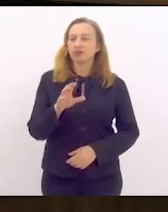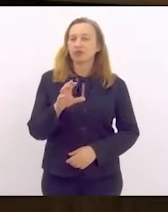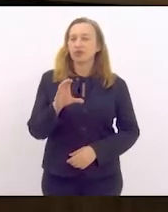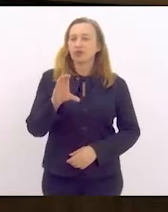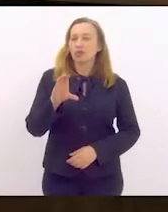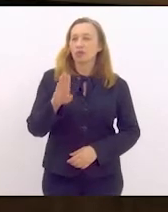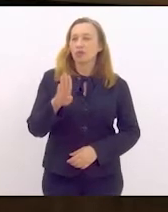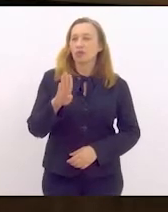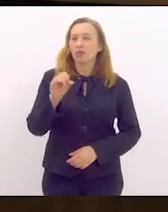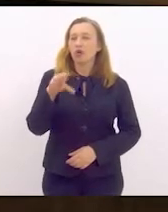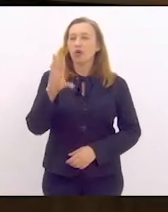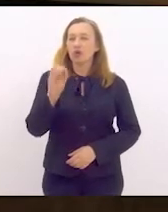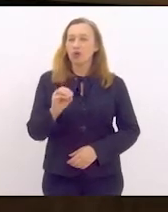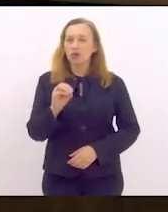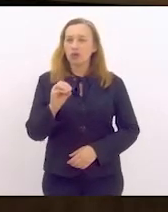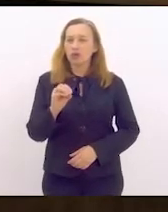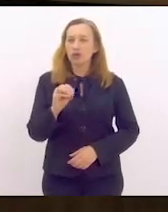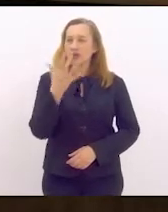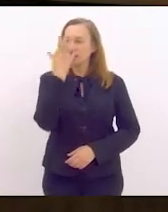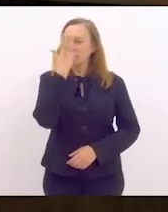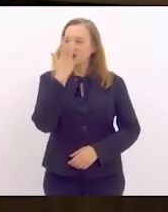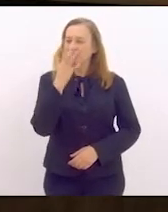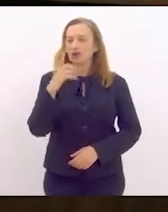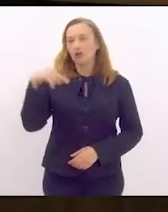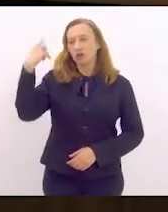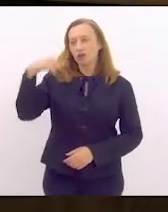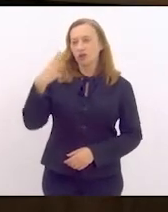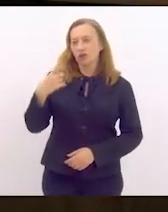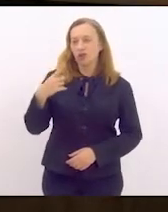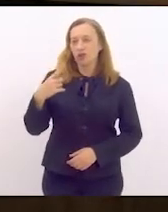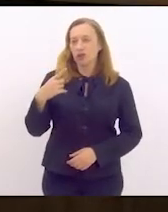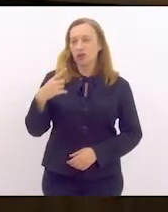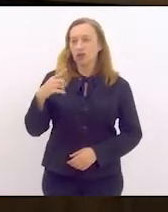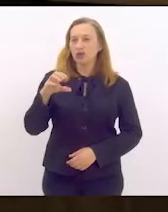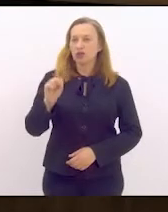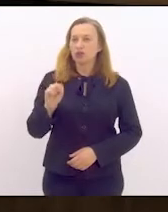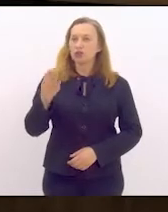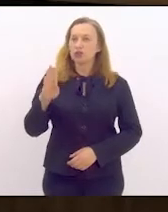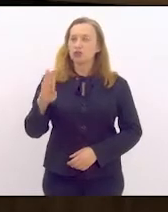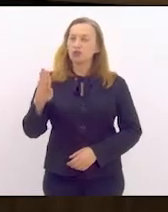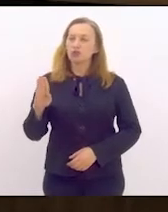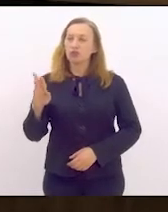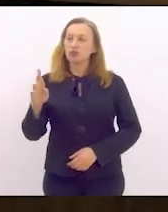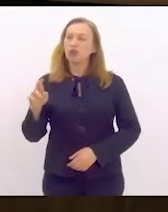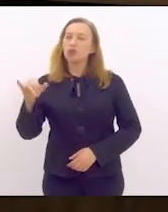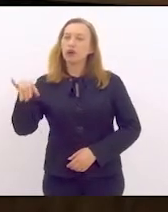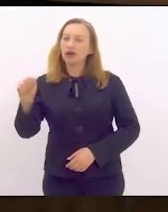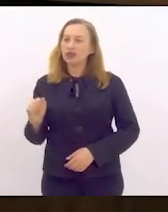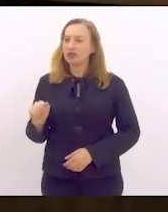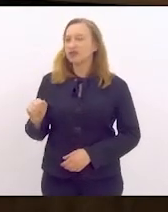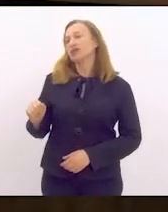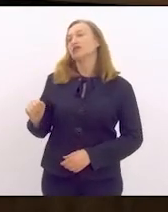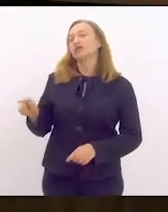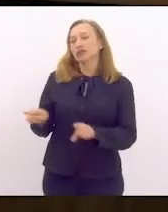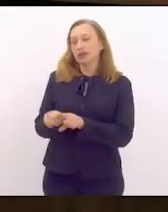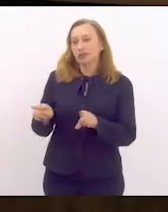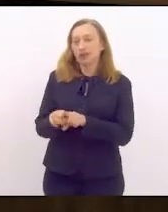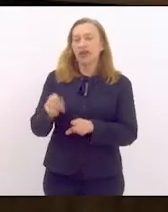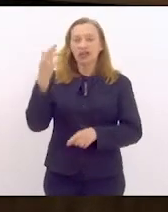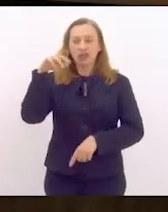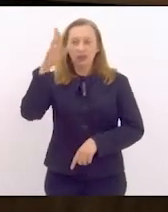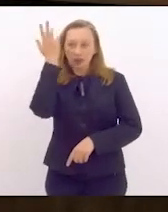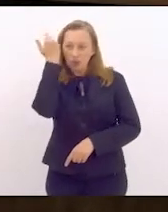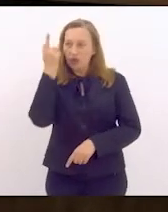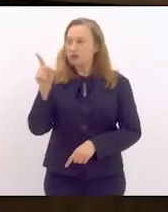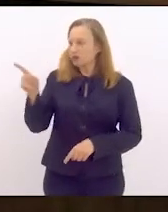Carnavalesco Loucura Suburbana. Esse Bloco Carnavalesco, deputado Eliomar Coelho também é coautor, quero consignar a coautoria do